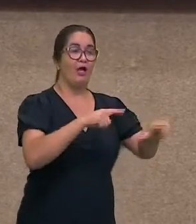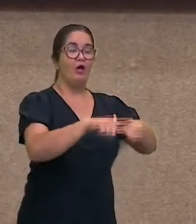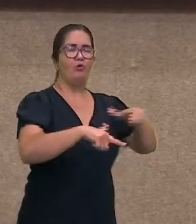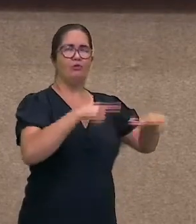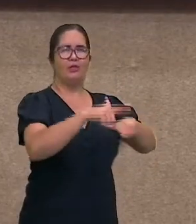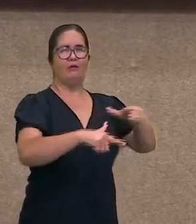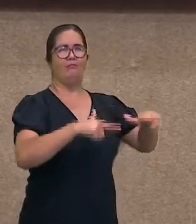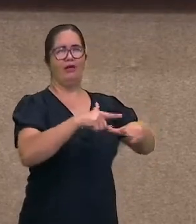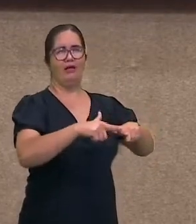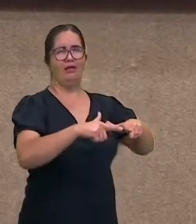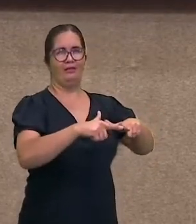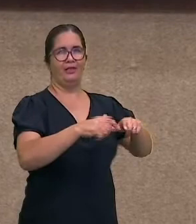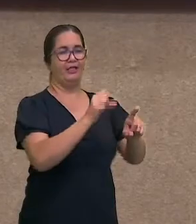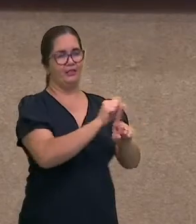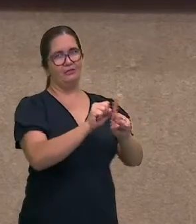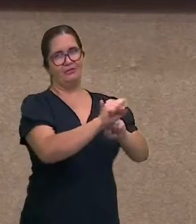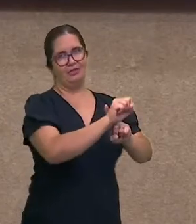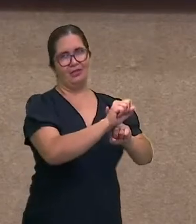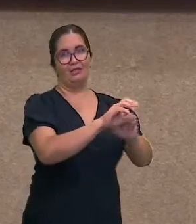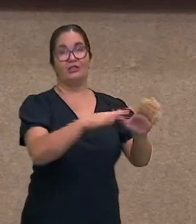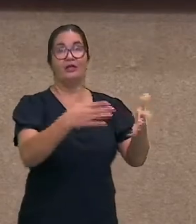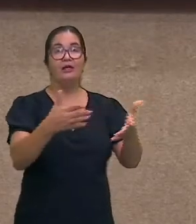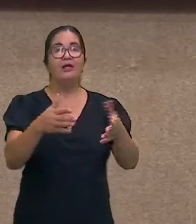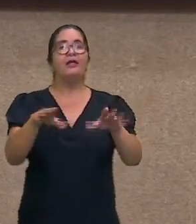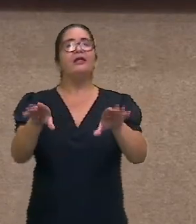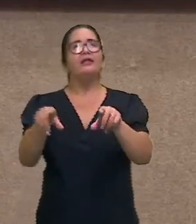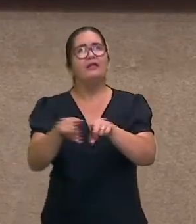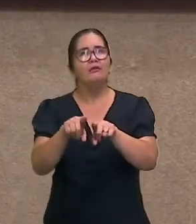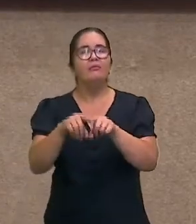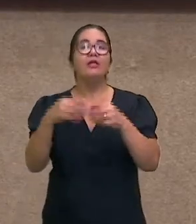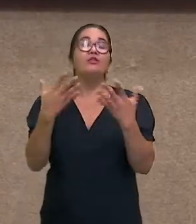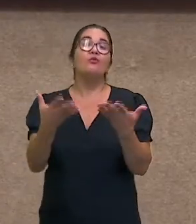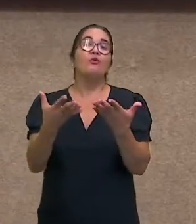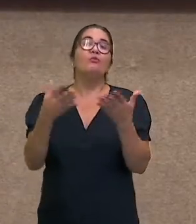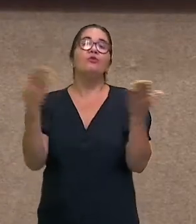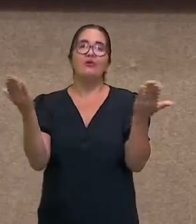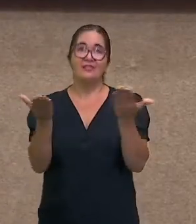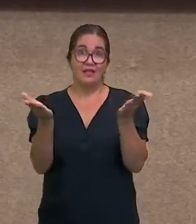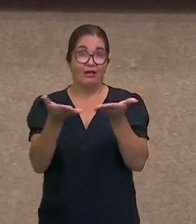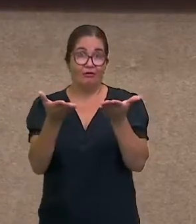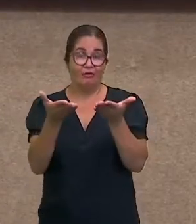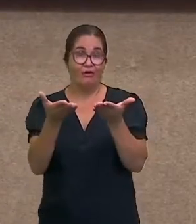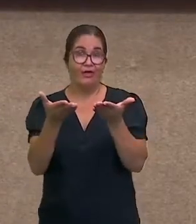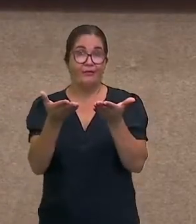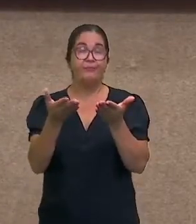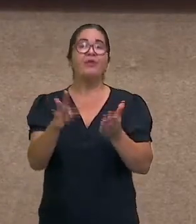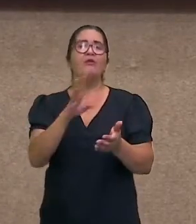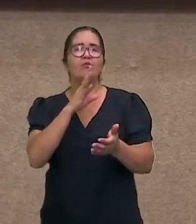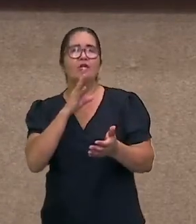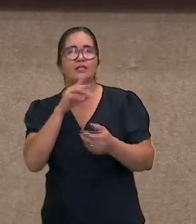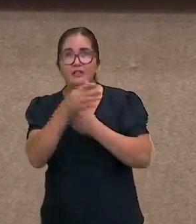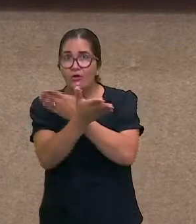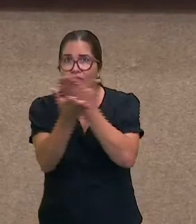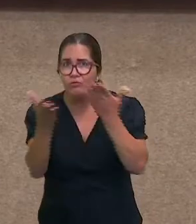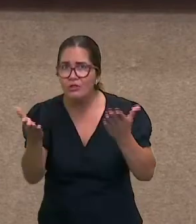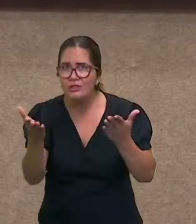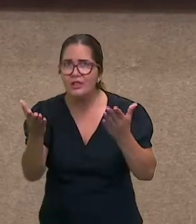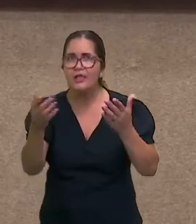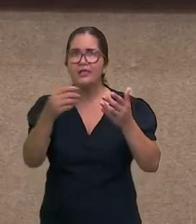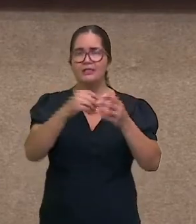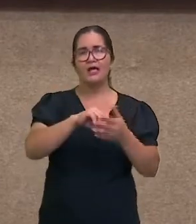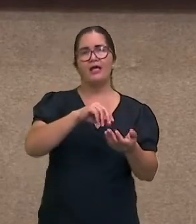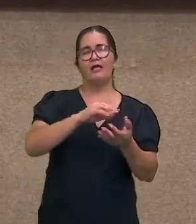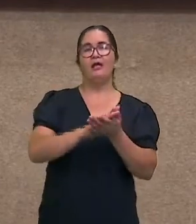Acabamos de rever sobre os aspectos do iluminismo. Você conheceu alguns dos